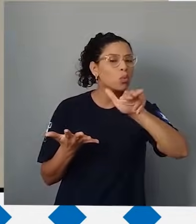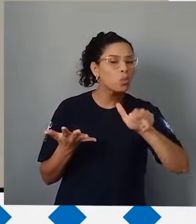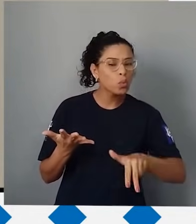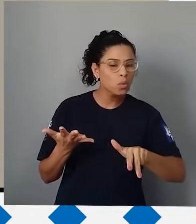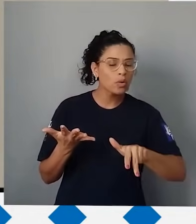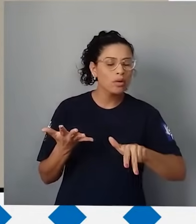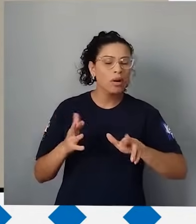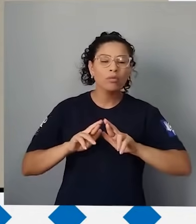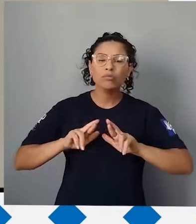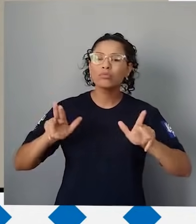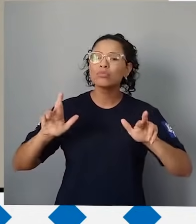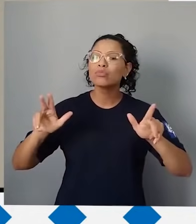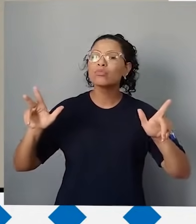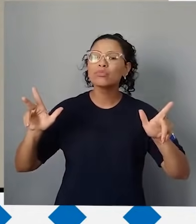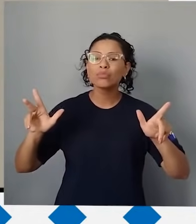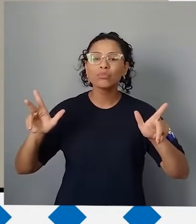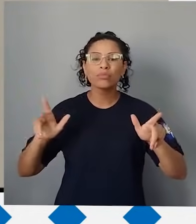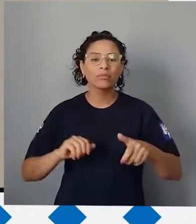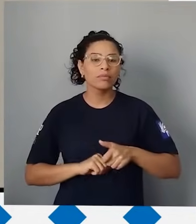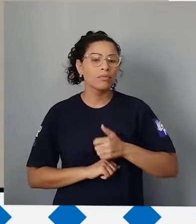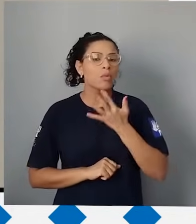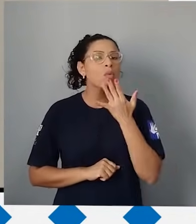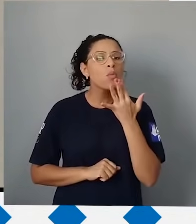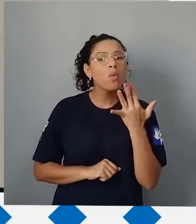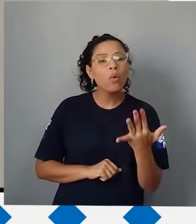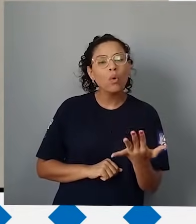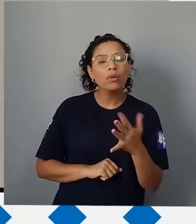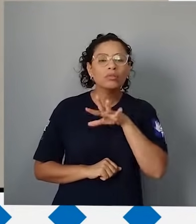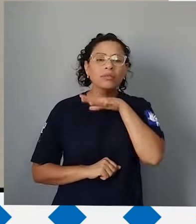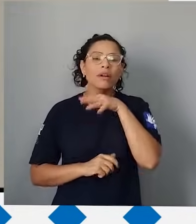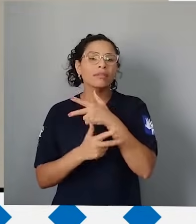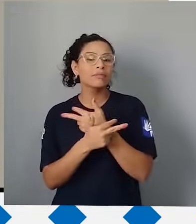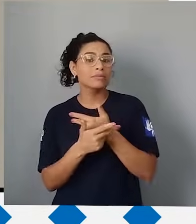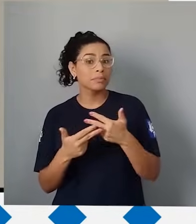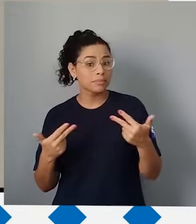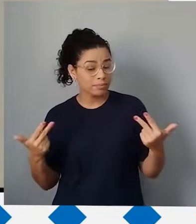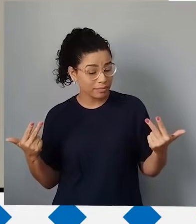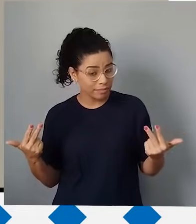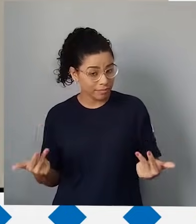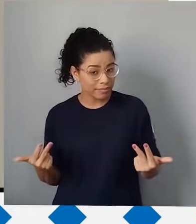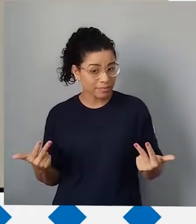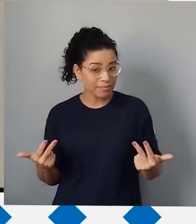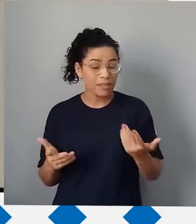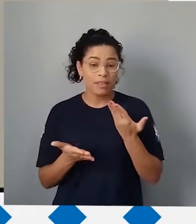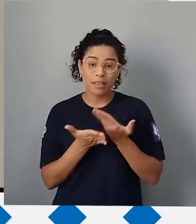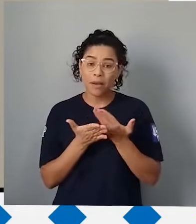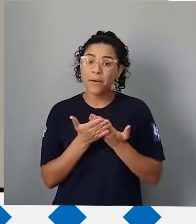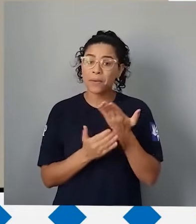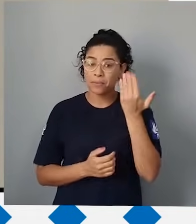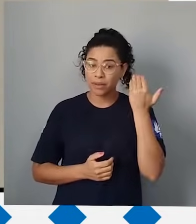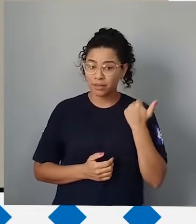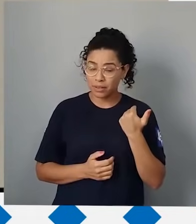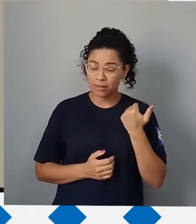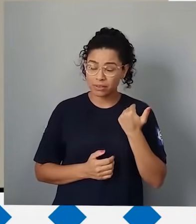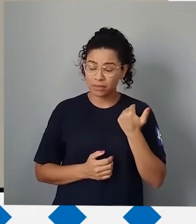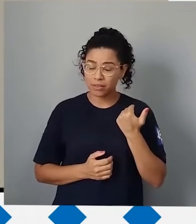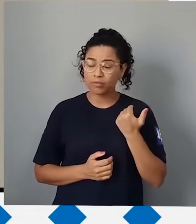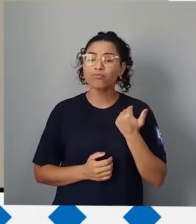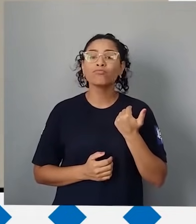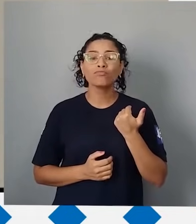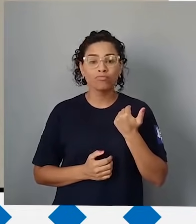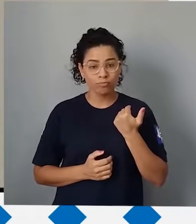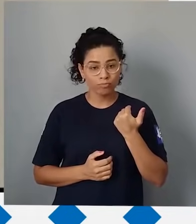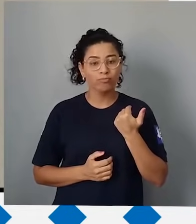diversidade, multiplicidade, cores, animais, não é? Nos encontros anteriores falamos muito